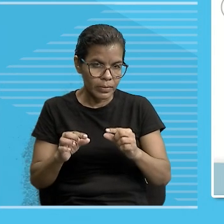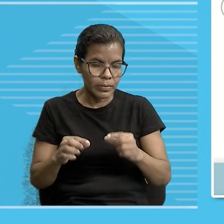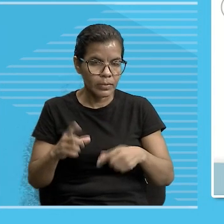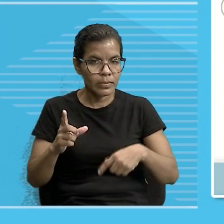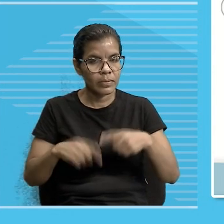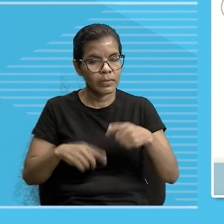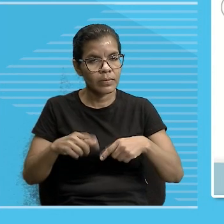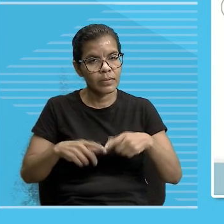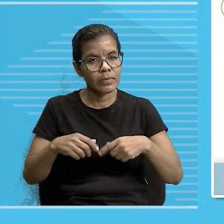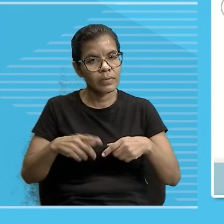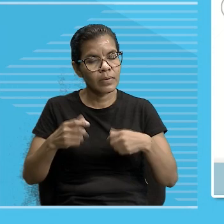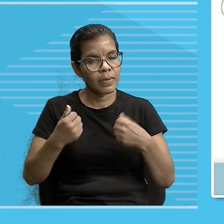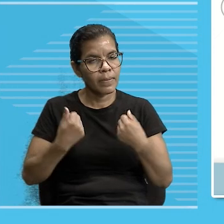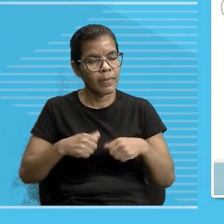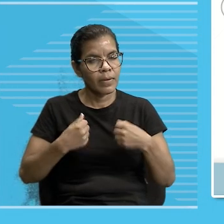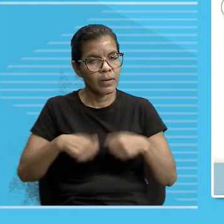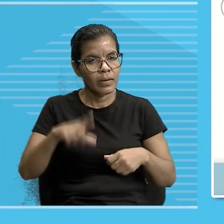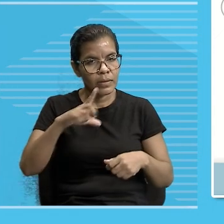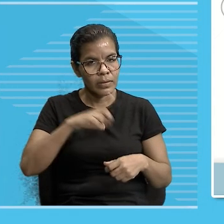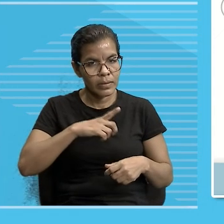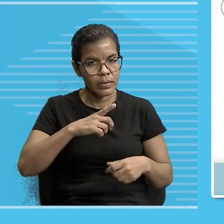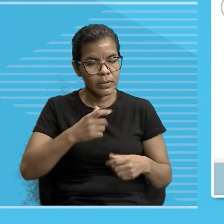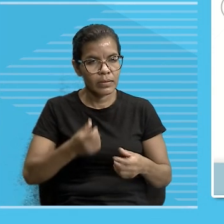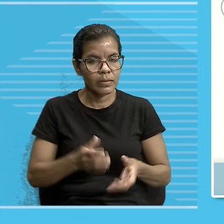ter, é o zero absoluto,